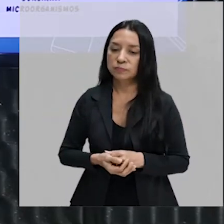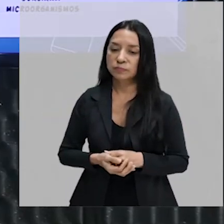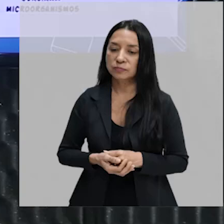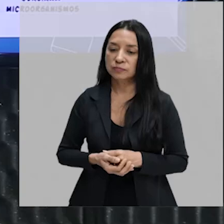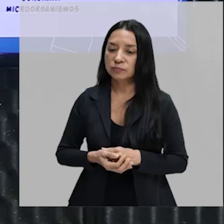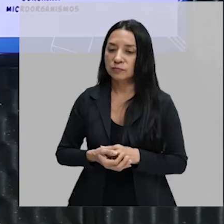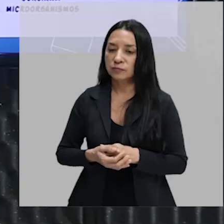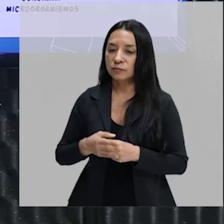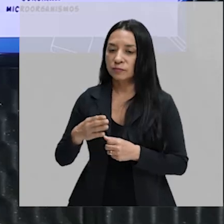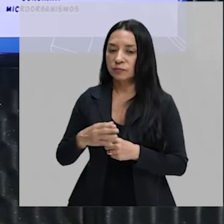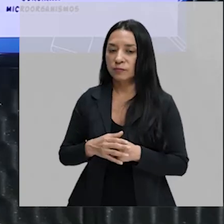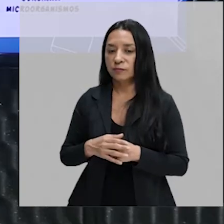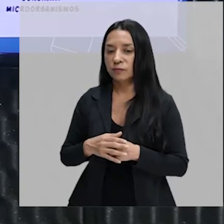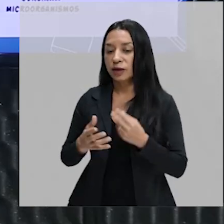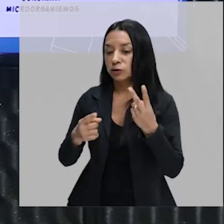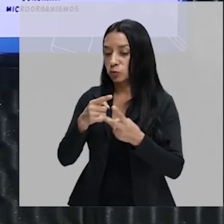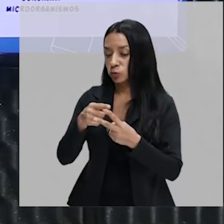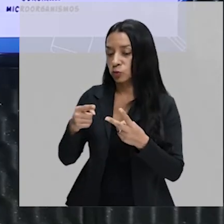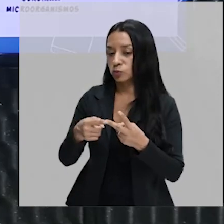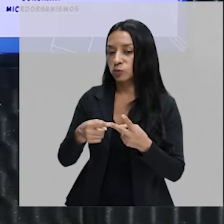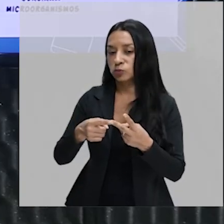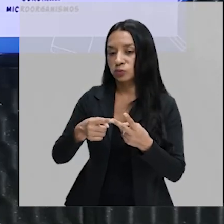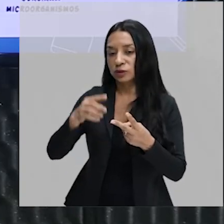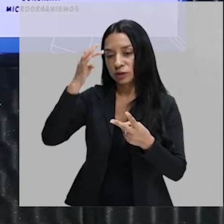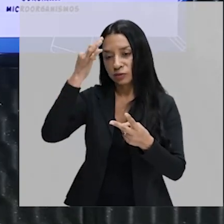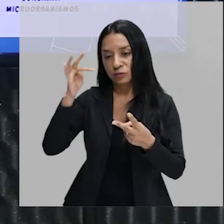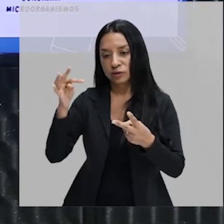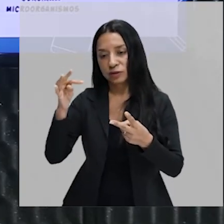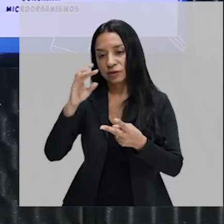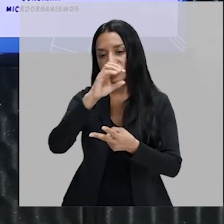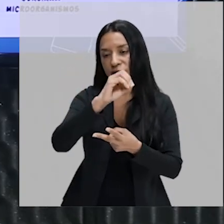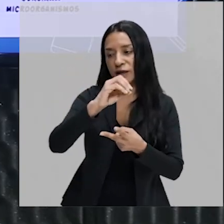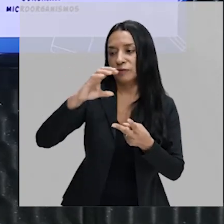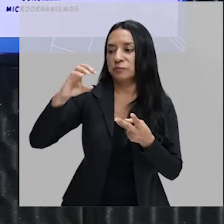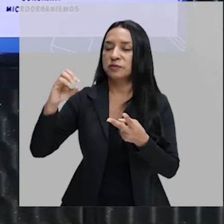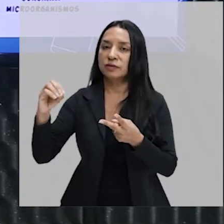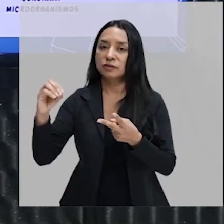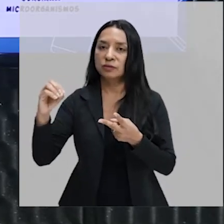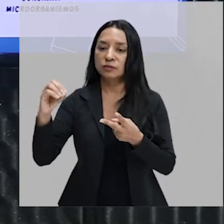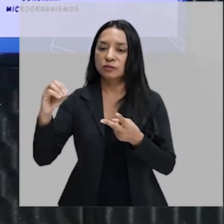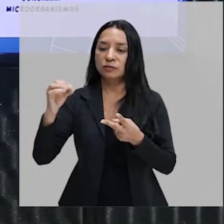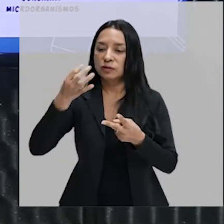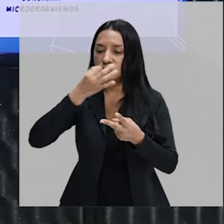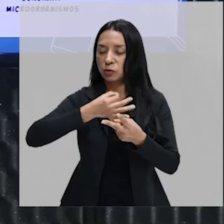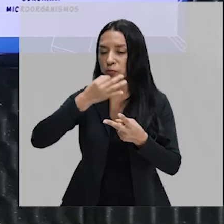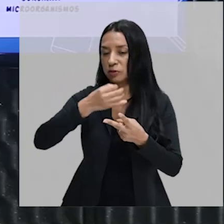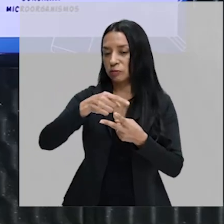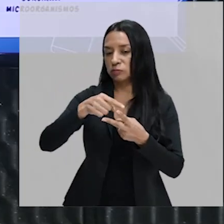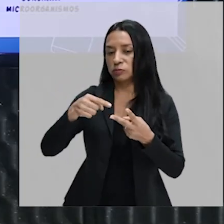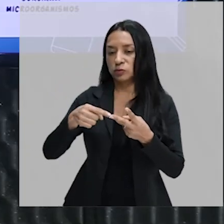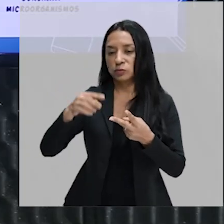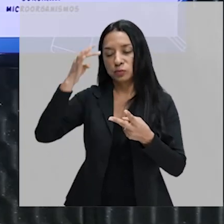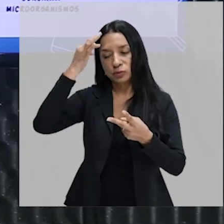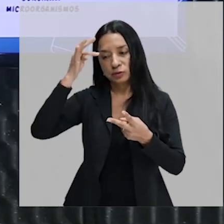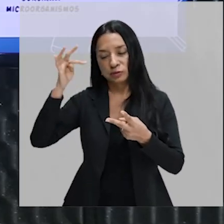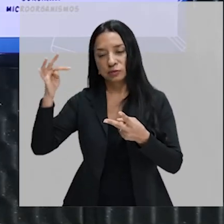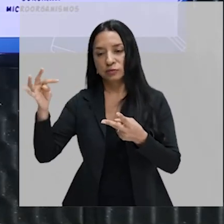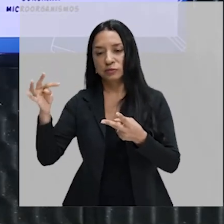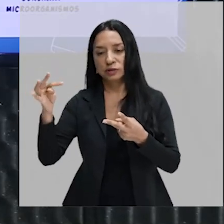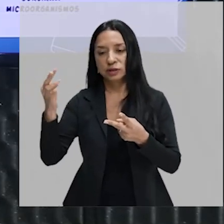a biogênese e a abiogênese está 0-0, né? Os argumentos das duas